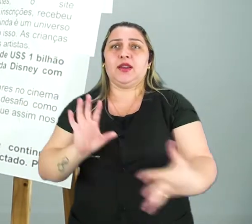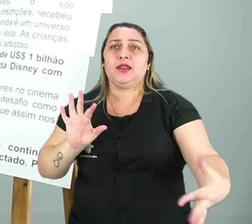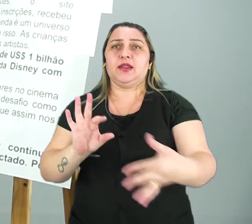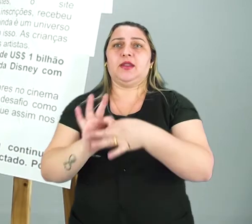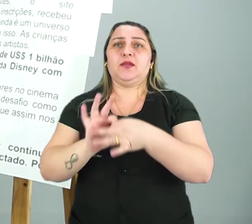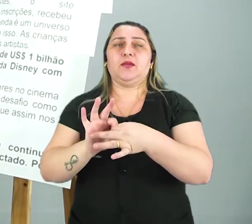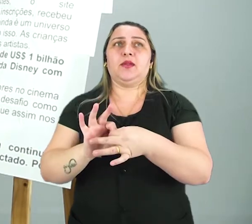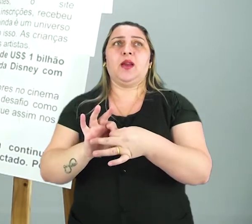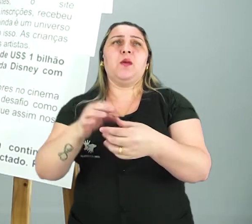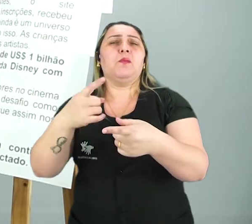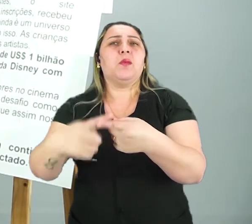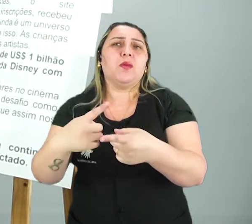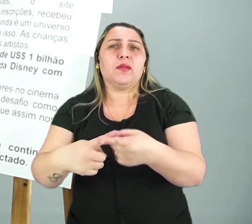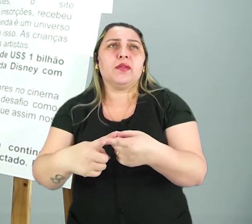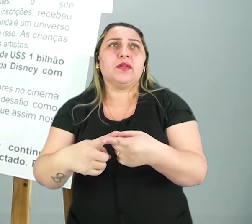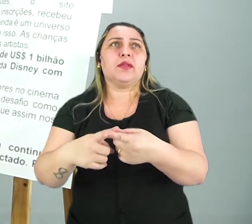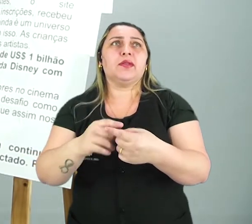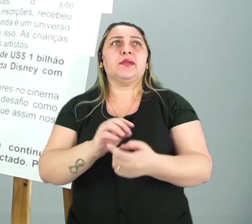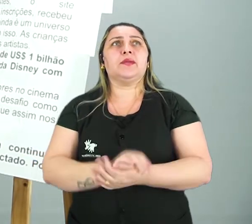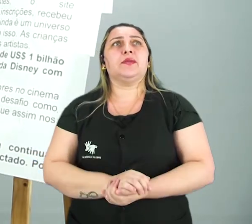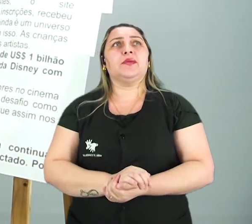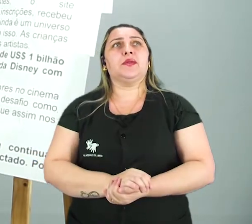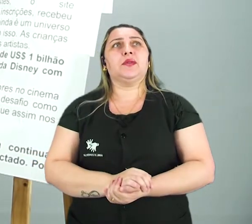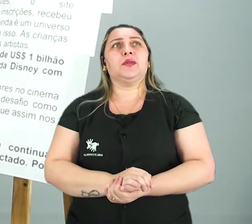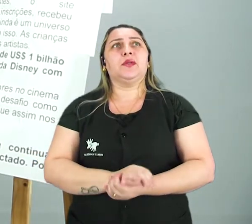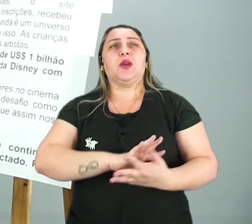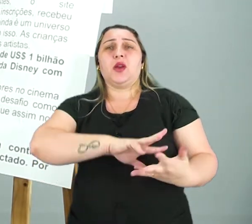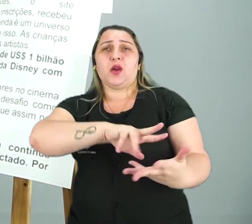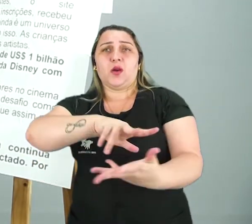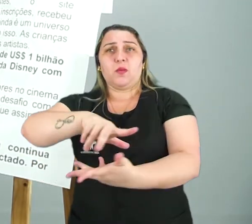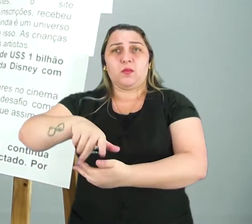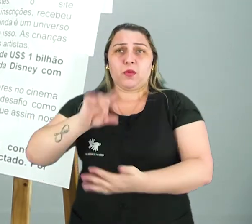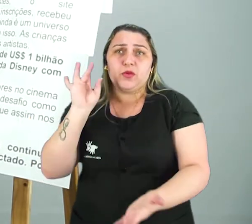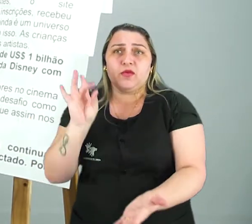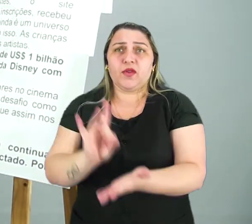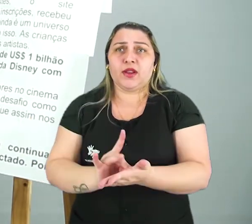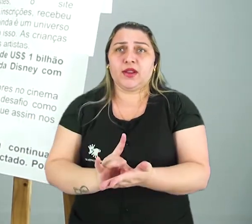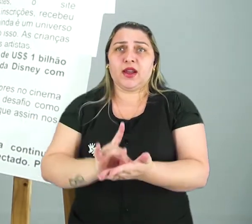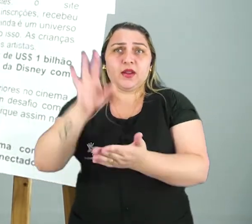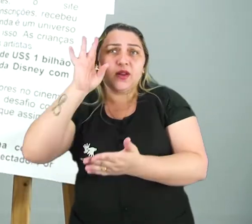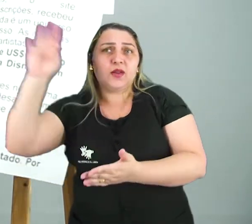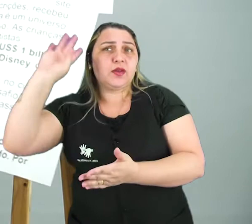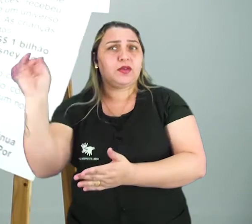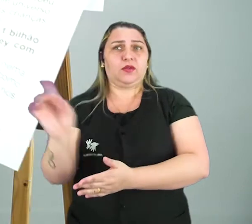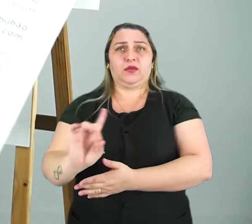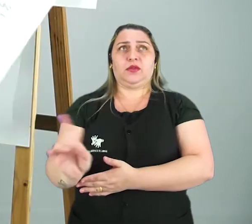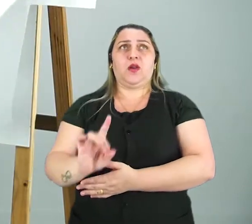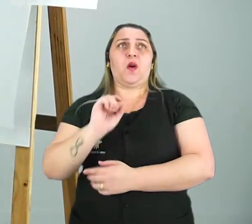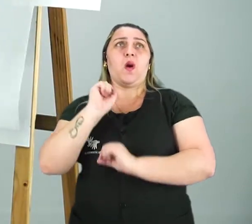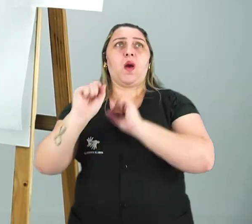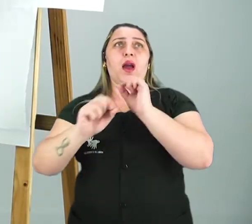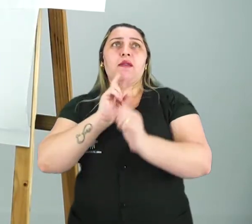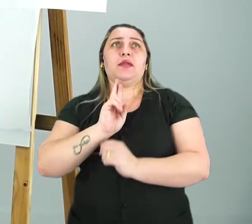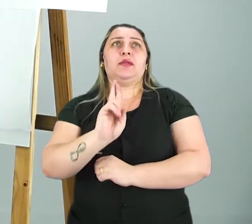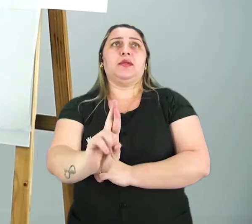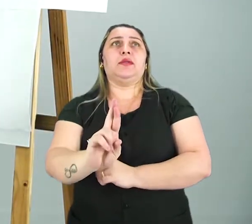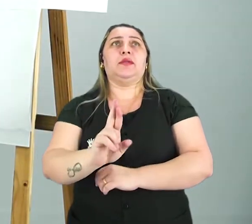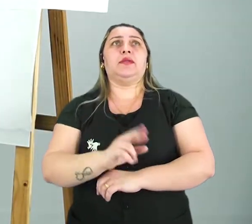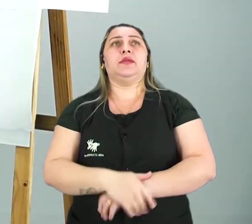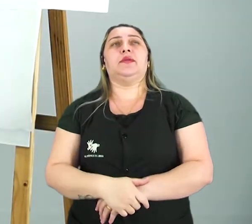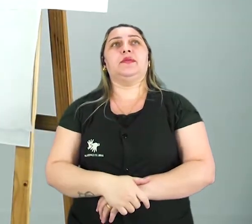conectado. Por quê? É um mundo real, ele não vive um mundo conectado. Olha o que ele respondeu, vamos ver aqui.